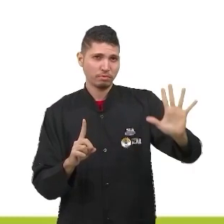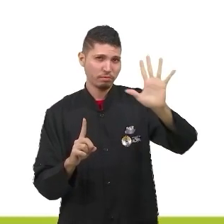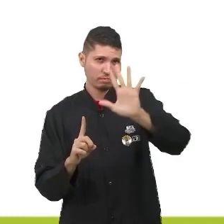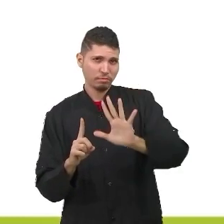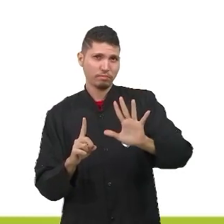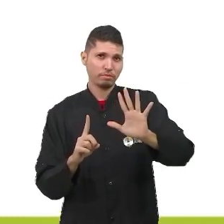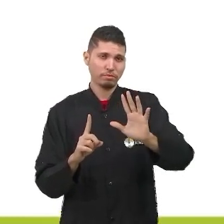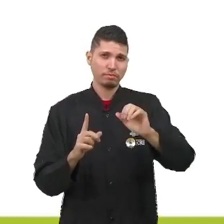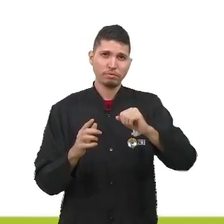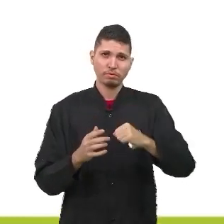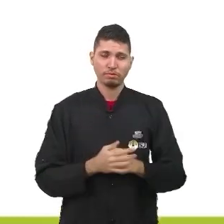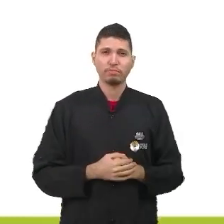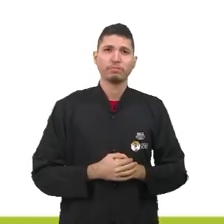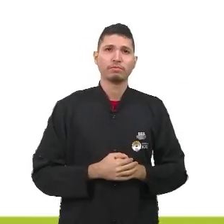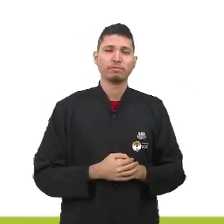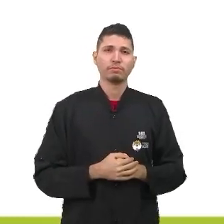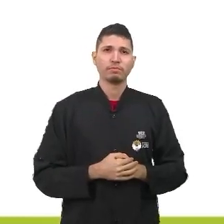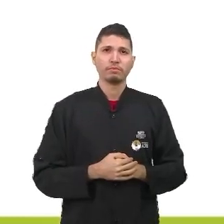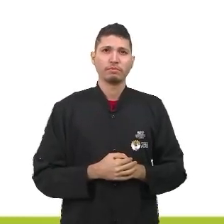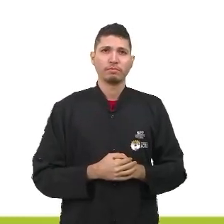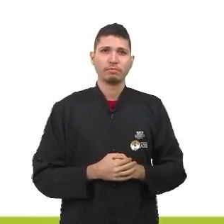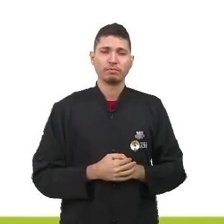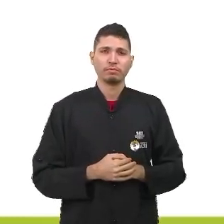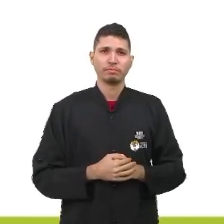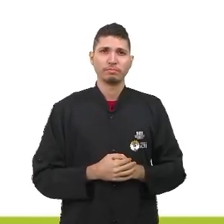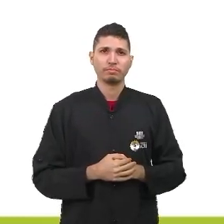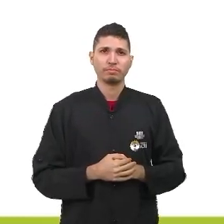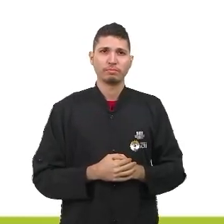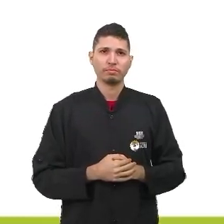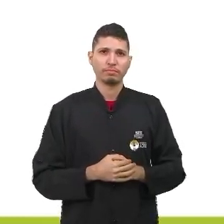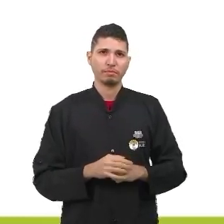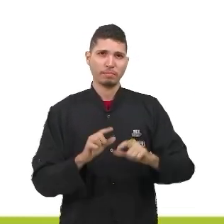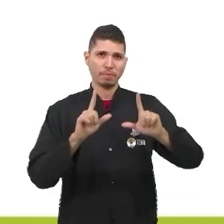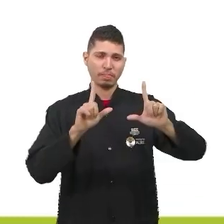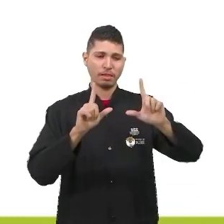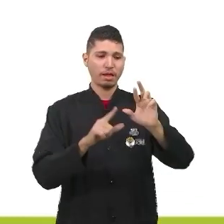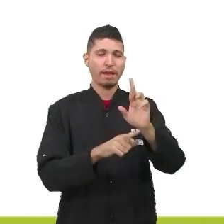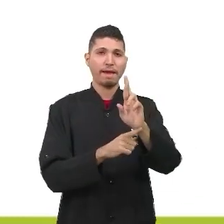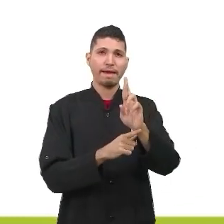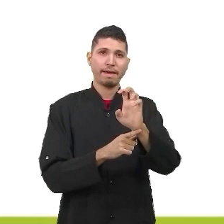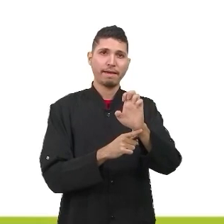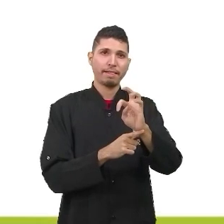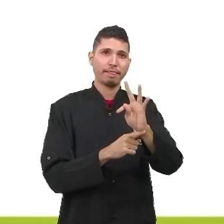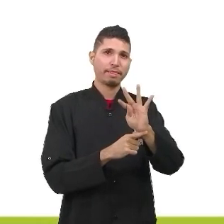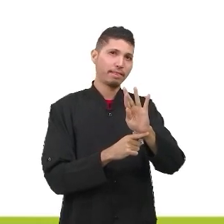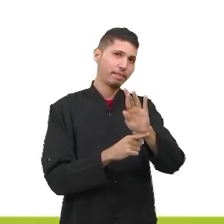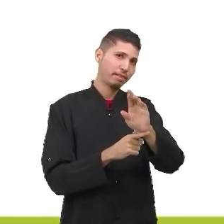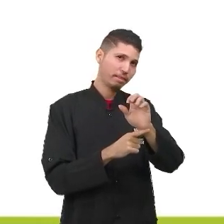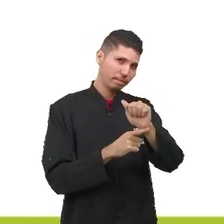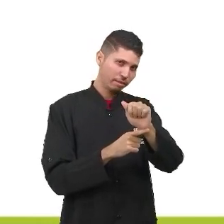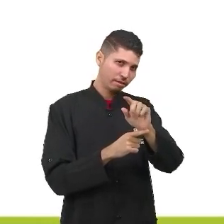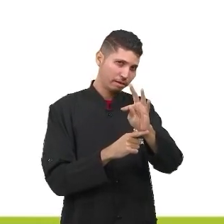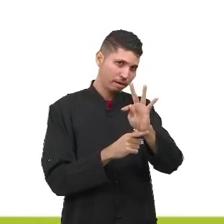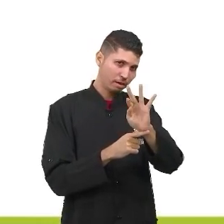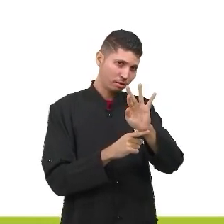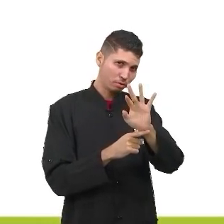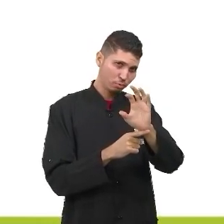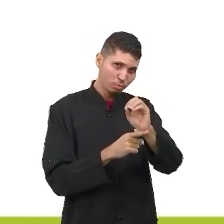coloca assim, ao compor o retrato de família. O nome da obra é Retrato de Família, ele colocou entre aspas. Ou é só